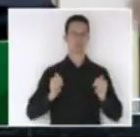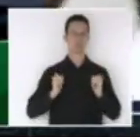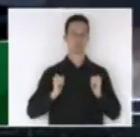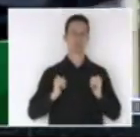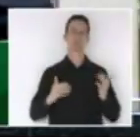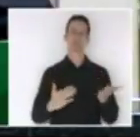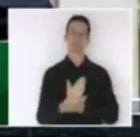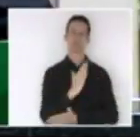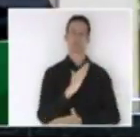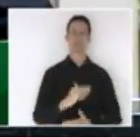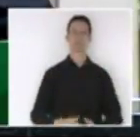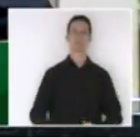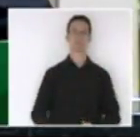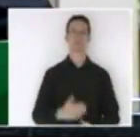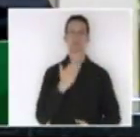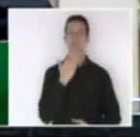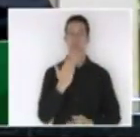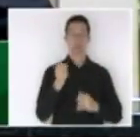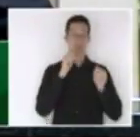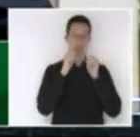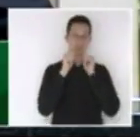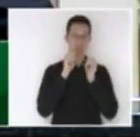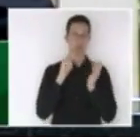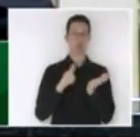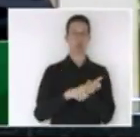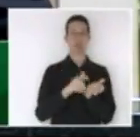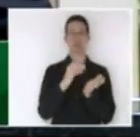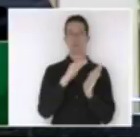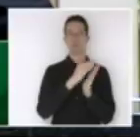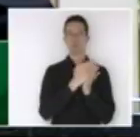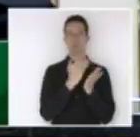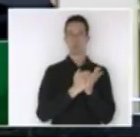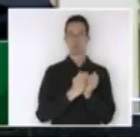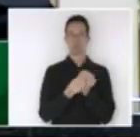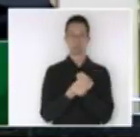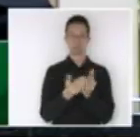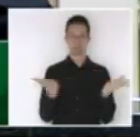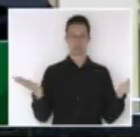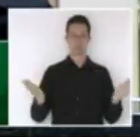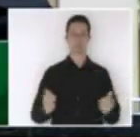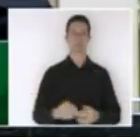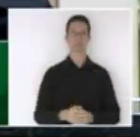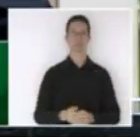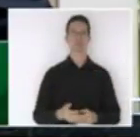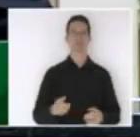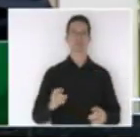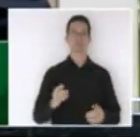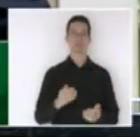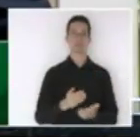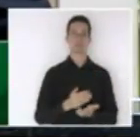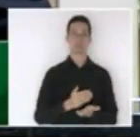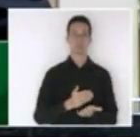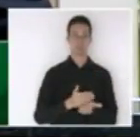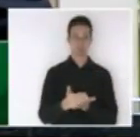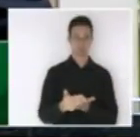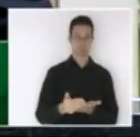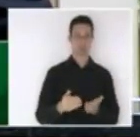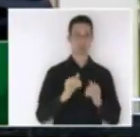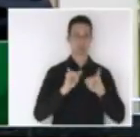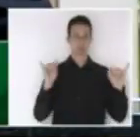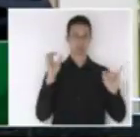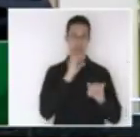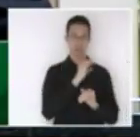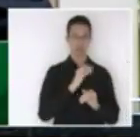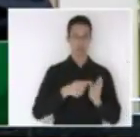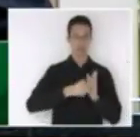Aprovado. Solicito a assessoria que proceda à distribuição do expediente. Pela ordem, senhor presidente. Breves comunicações antes, porém, pela ordem, deputado Kennedy